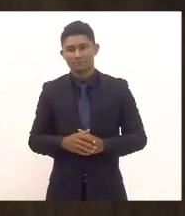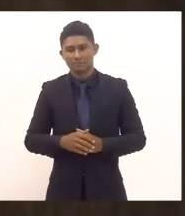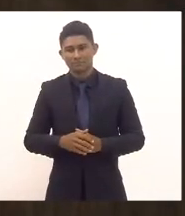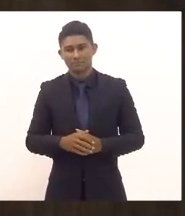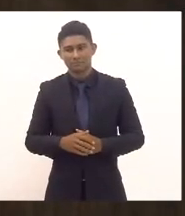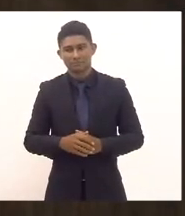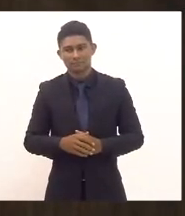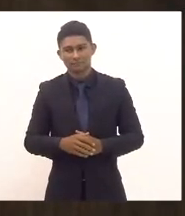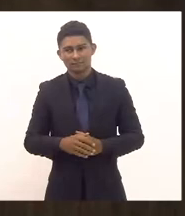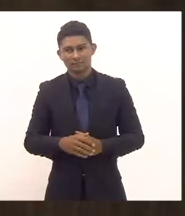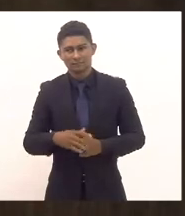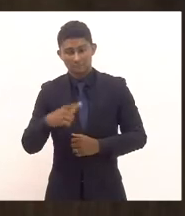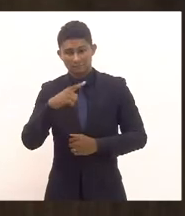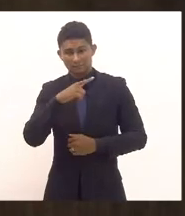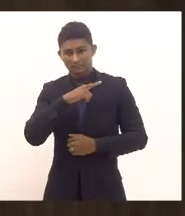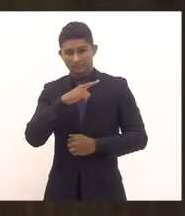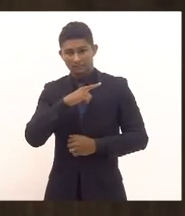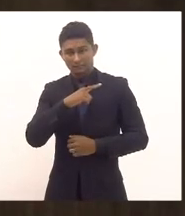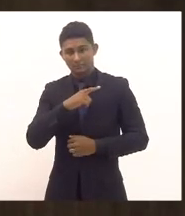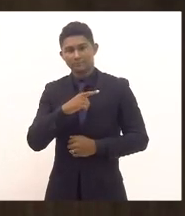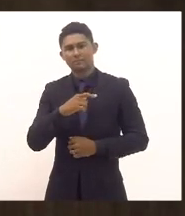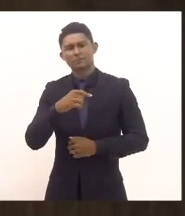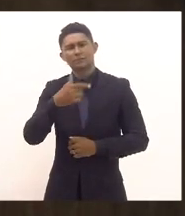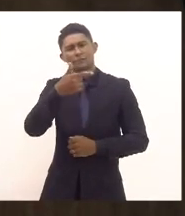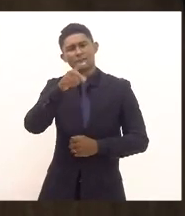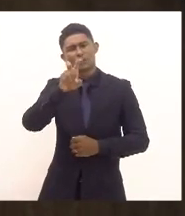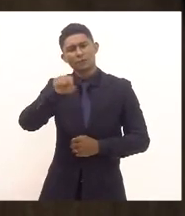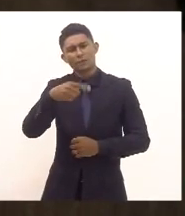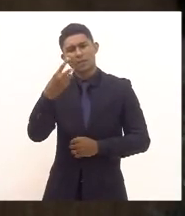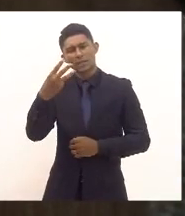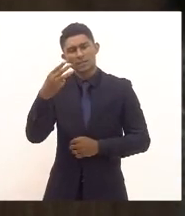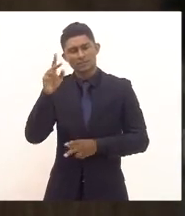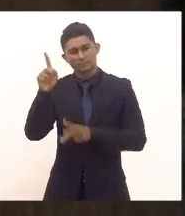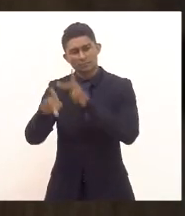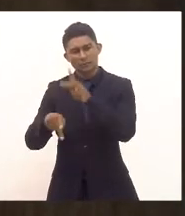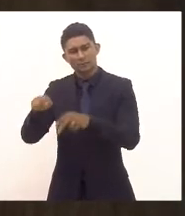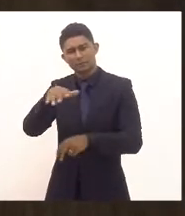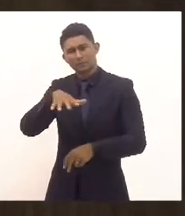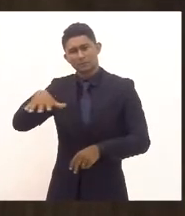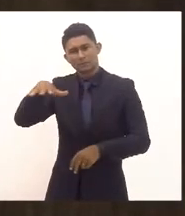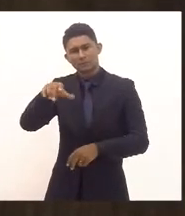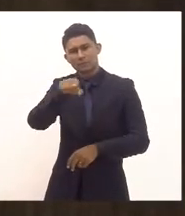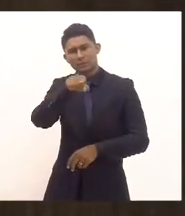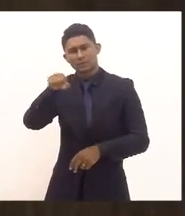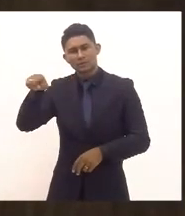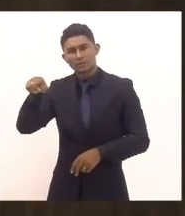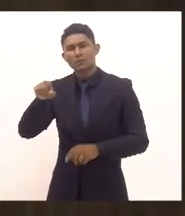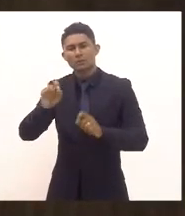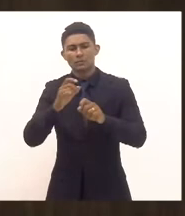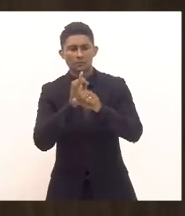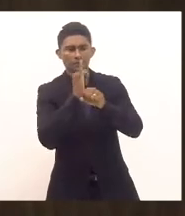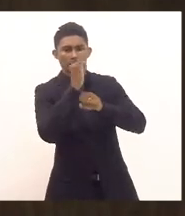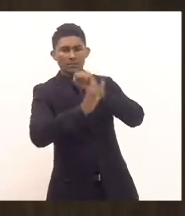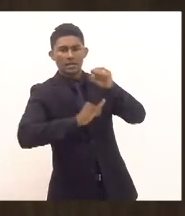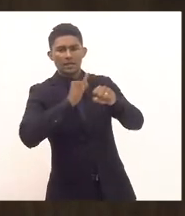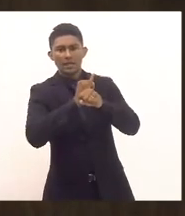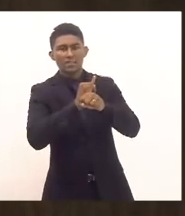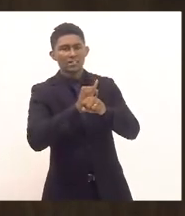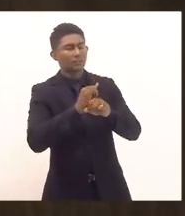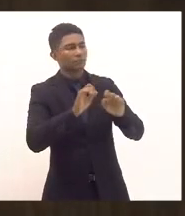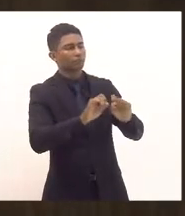colinha quase 25,3 por cento da população que não tem acesso à internet